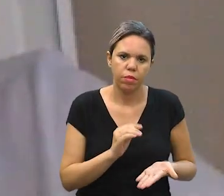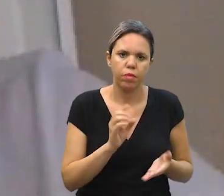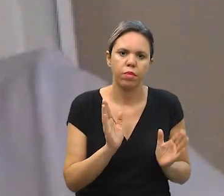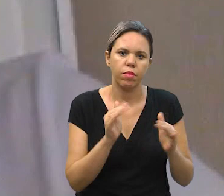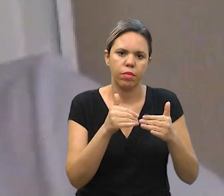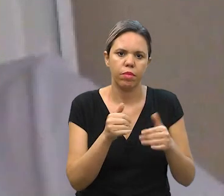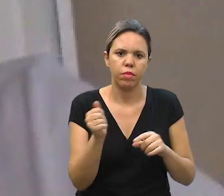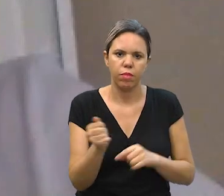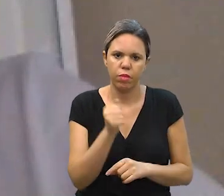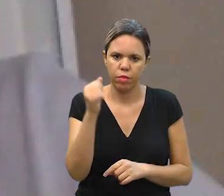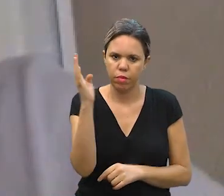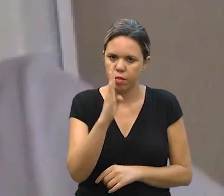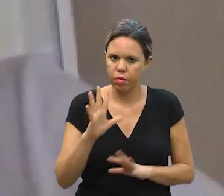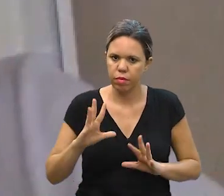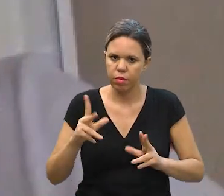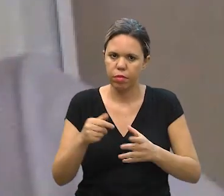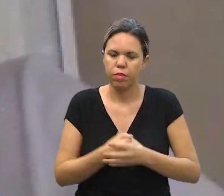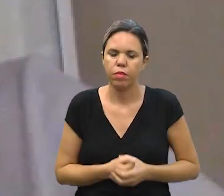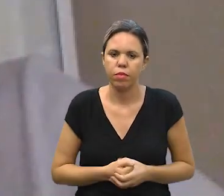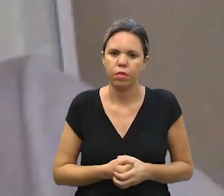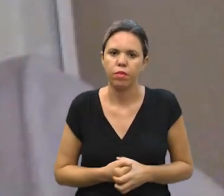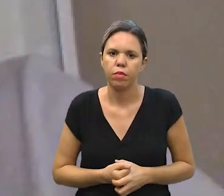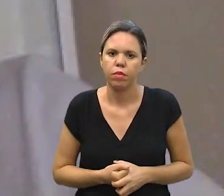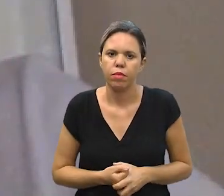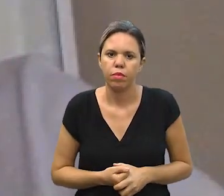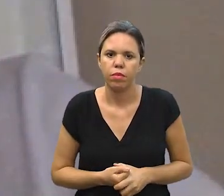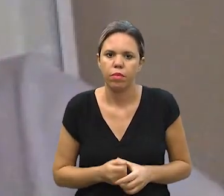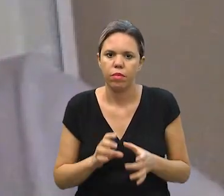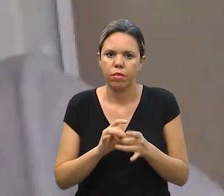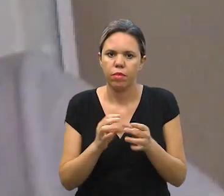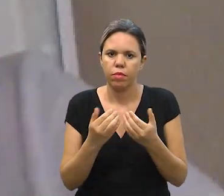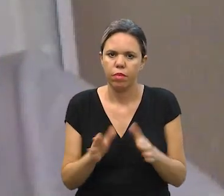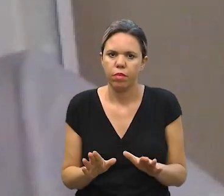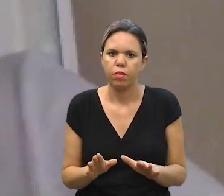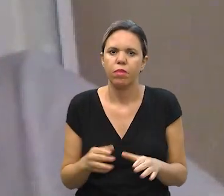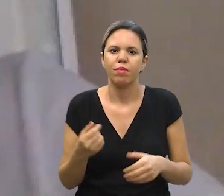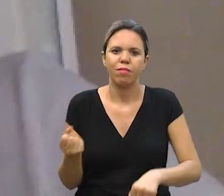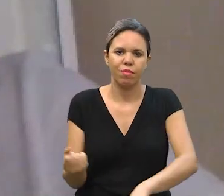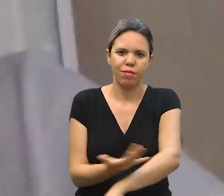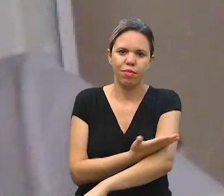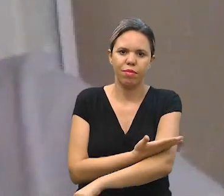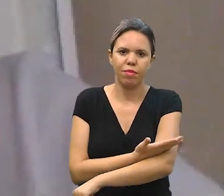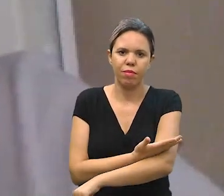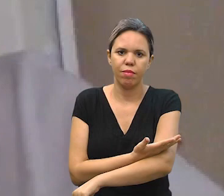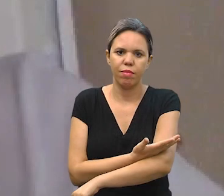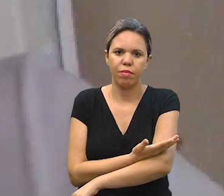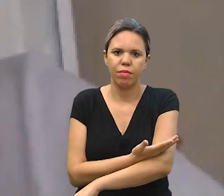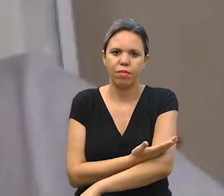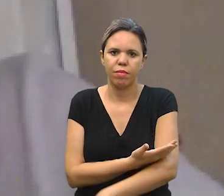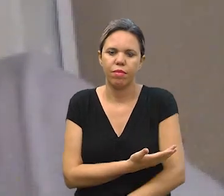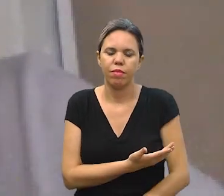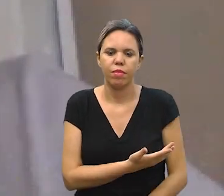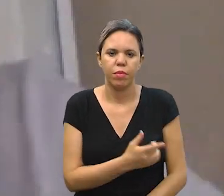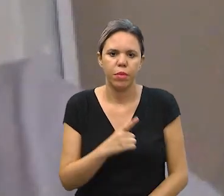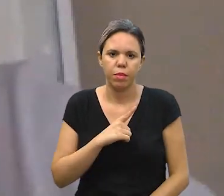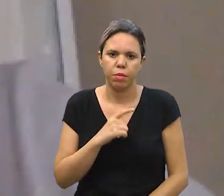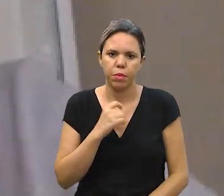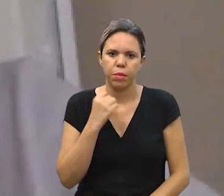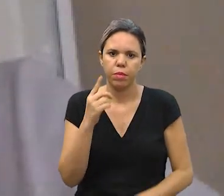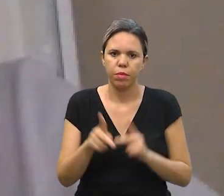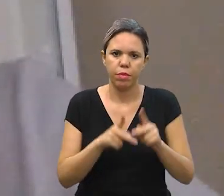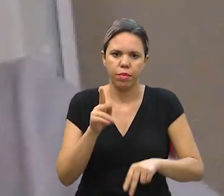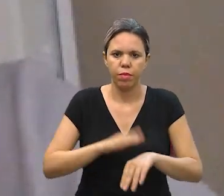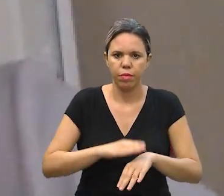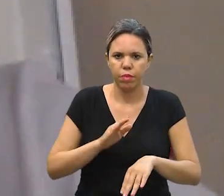sim, às associações do Brasil todo. E então o lançamento foi muito emocionante. Teve